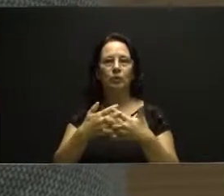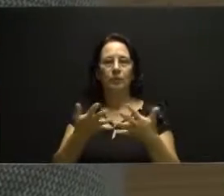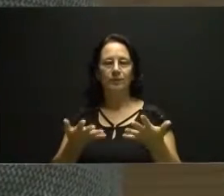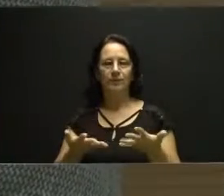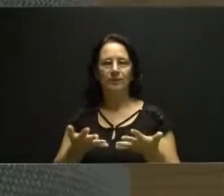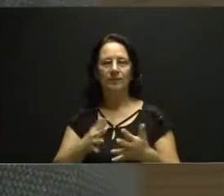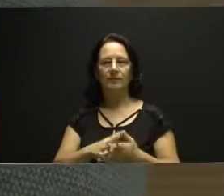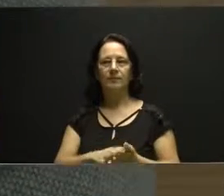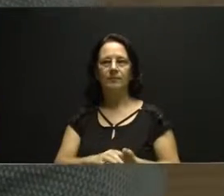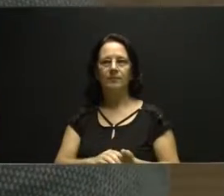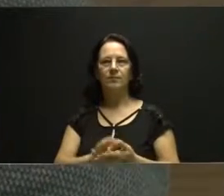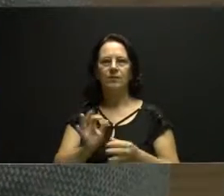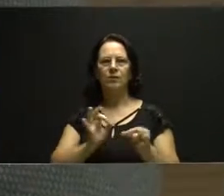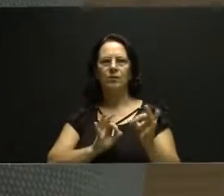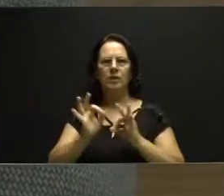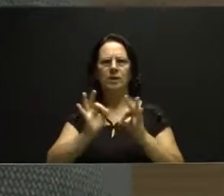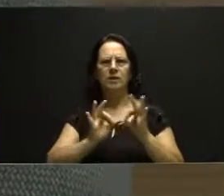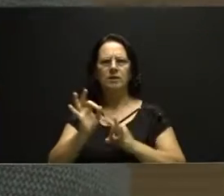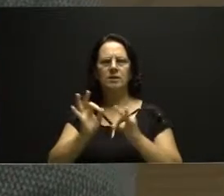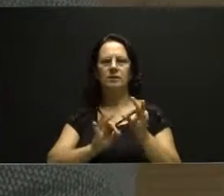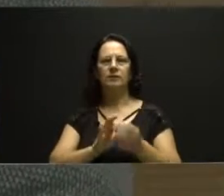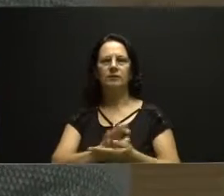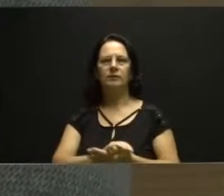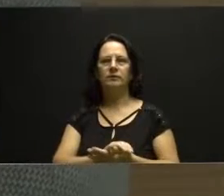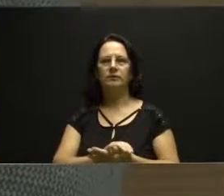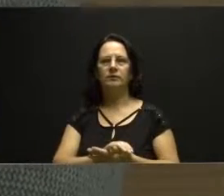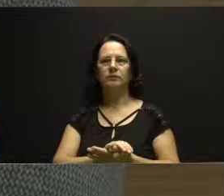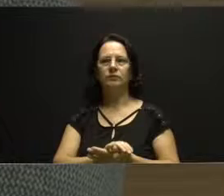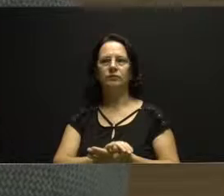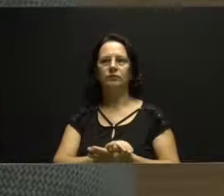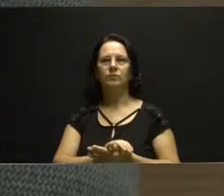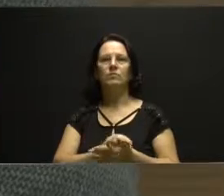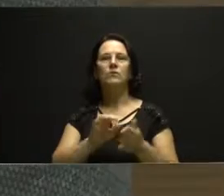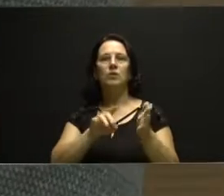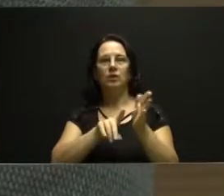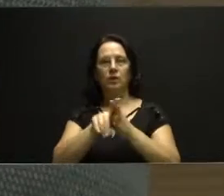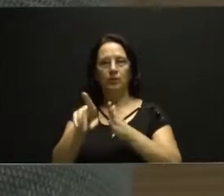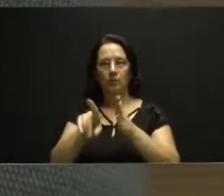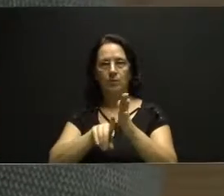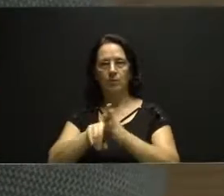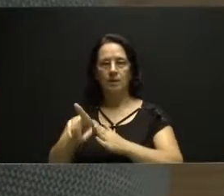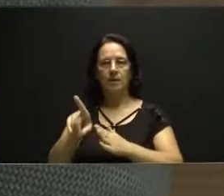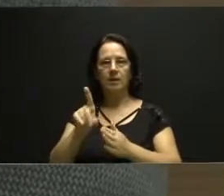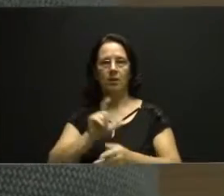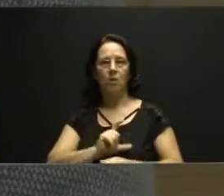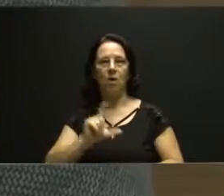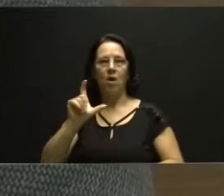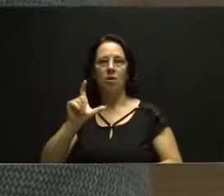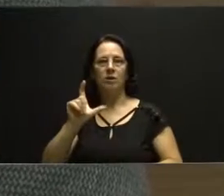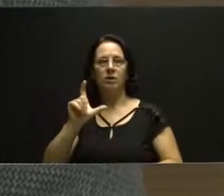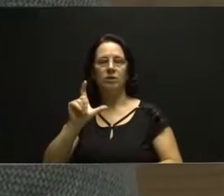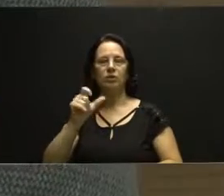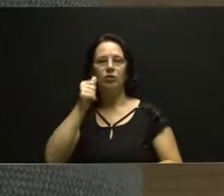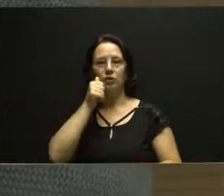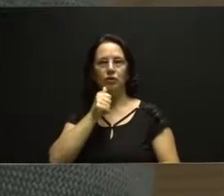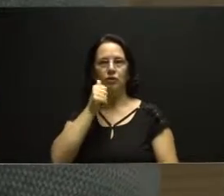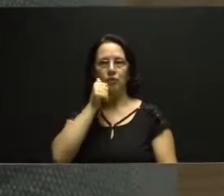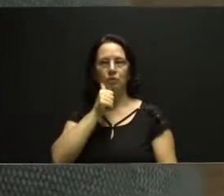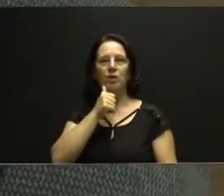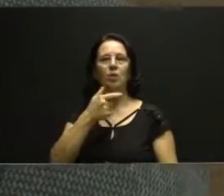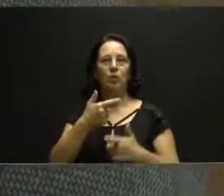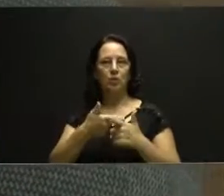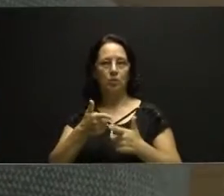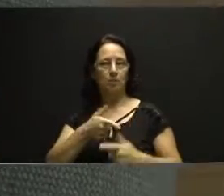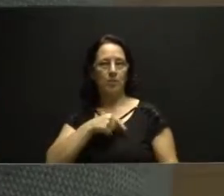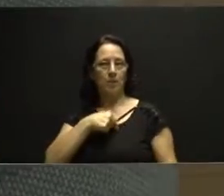ea organização mundial né de acordo com a sua pesquisa existe um alto índice de mulheres com problemas